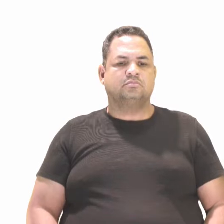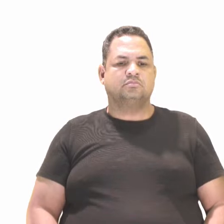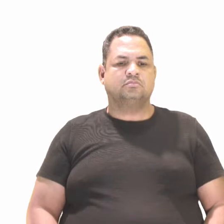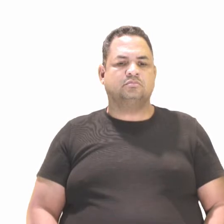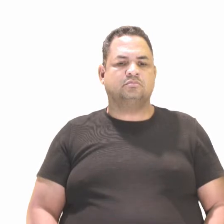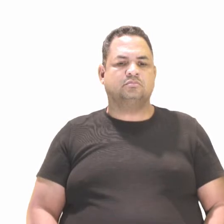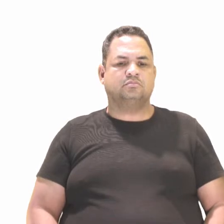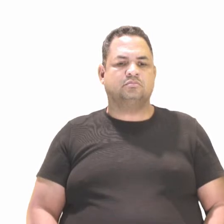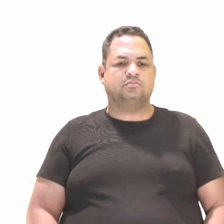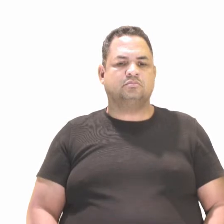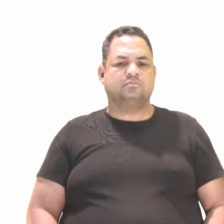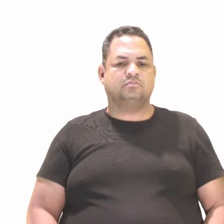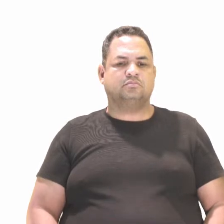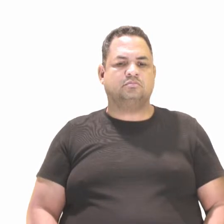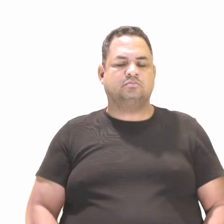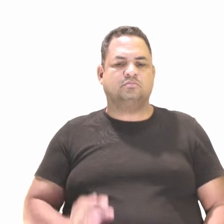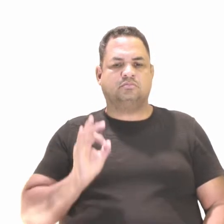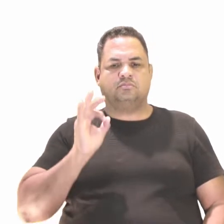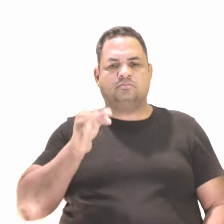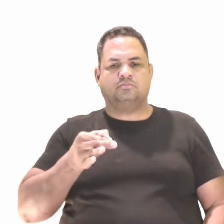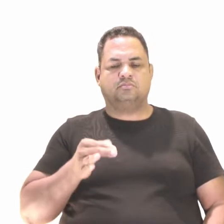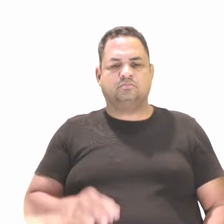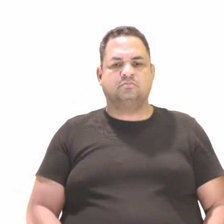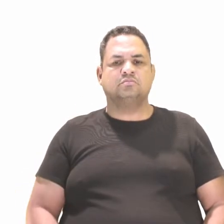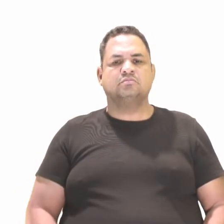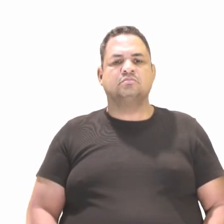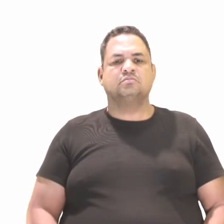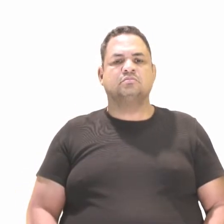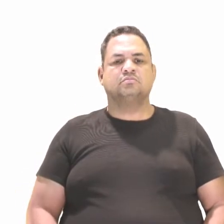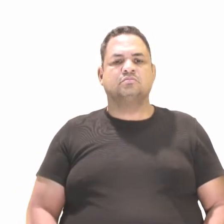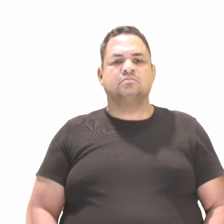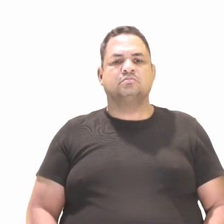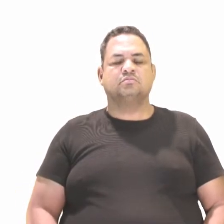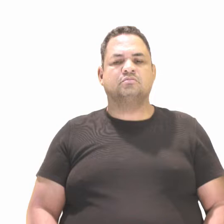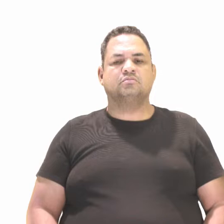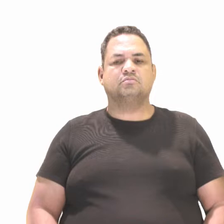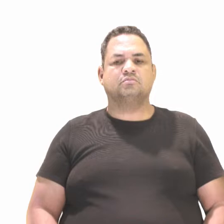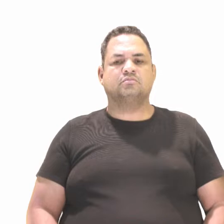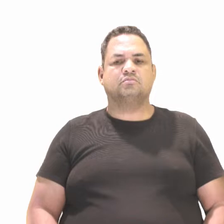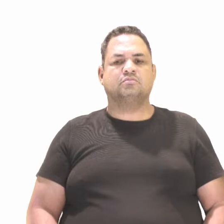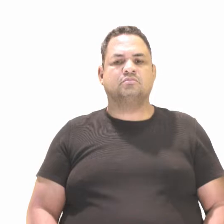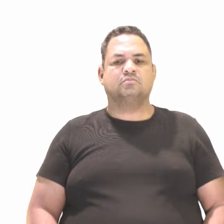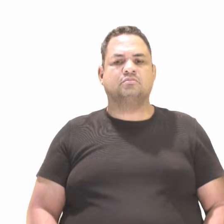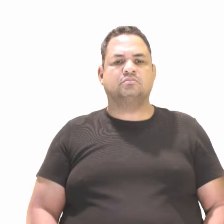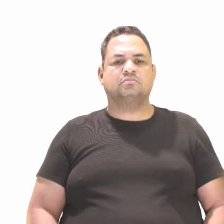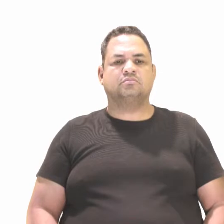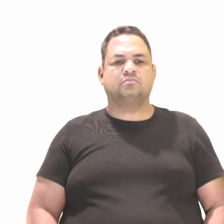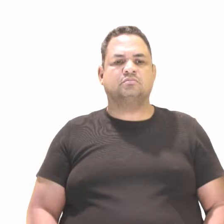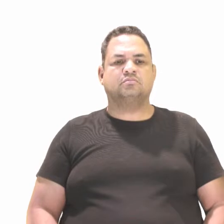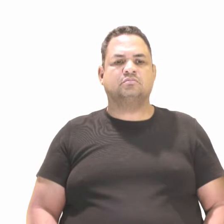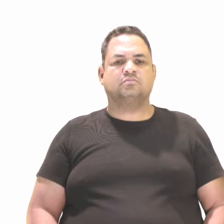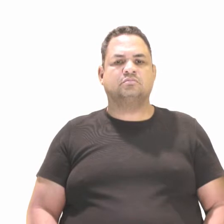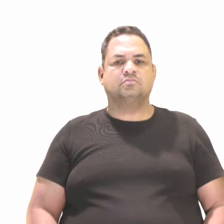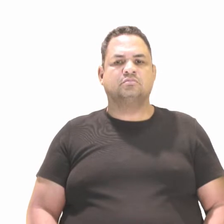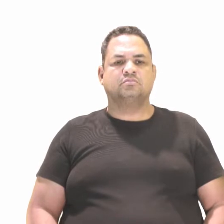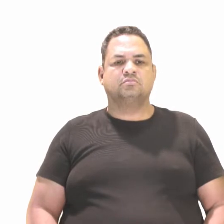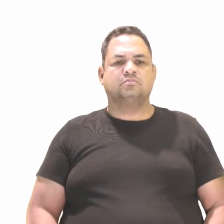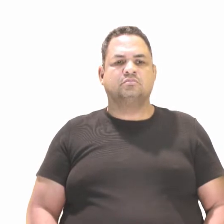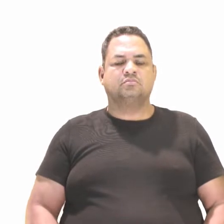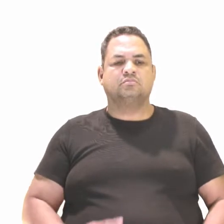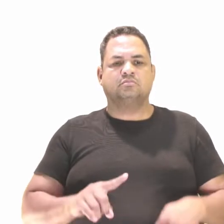I would, certo? I would. É a mesma coisa. Daí a gente vai para